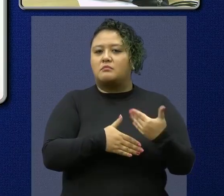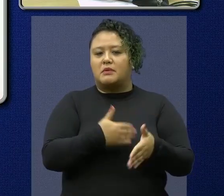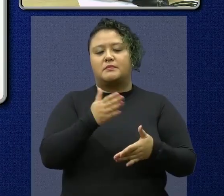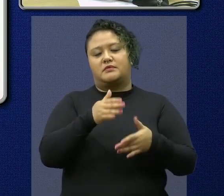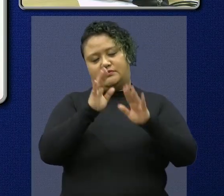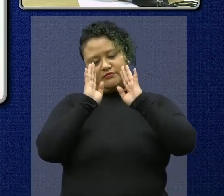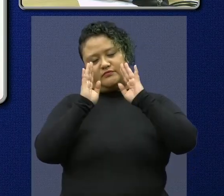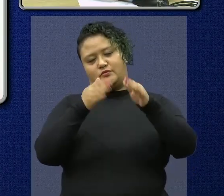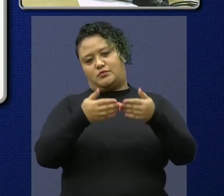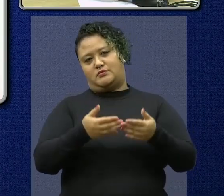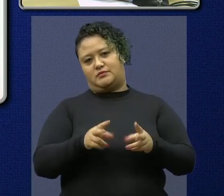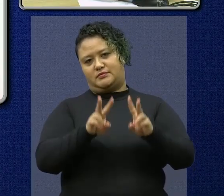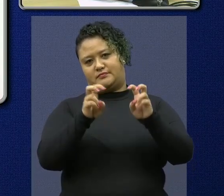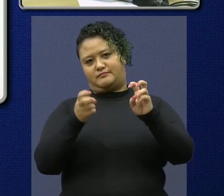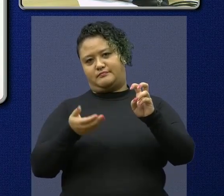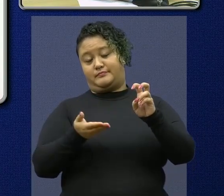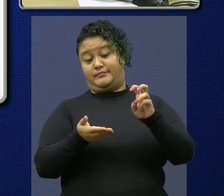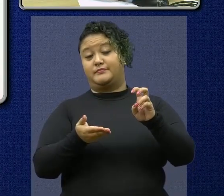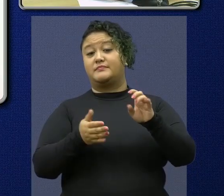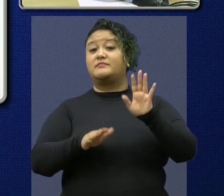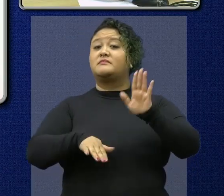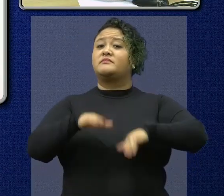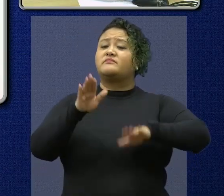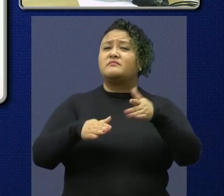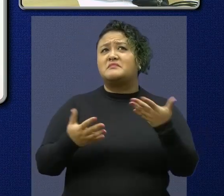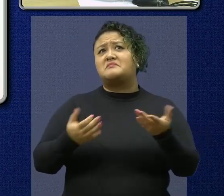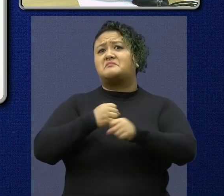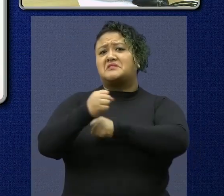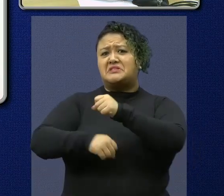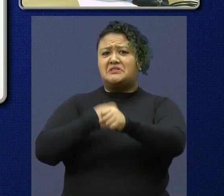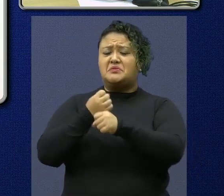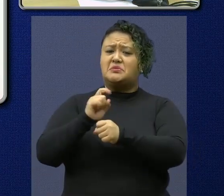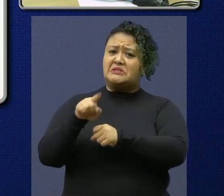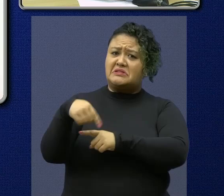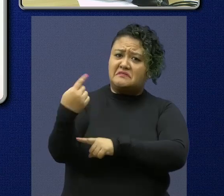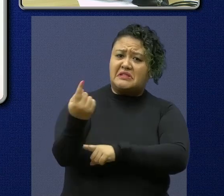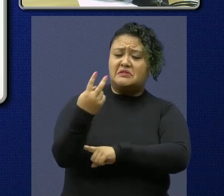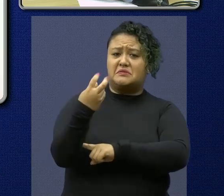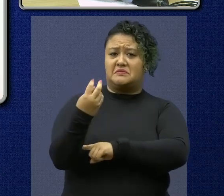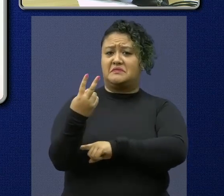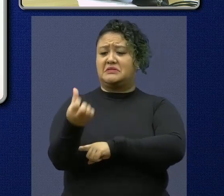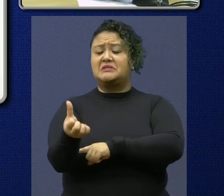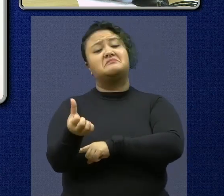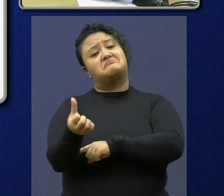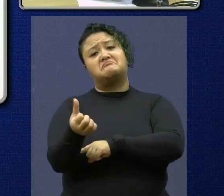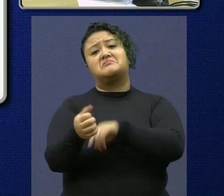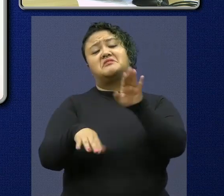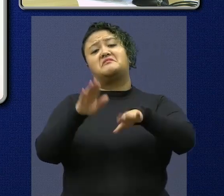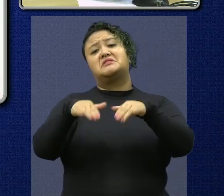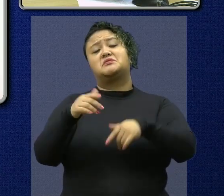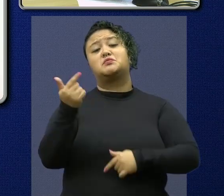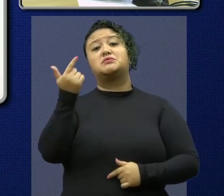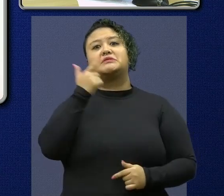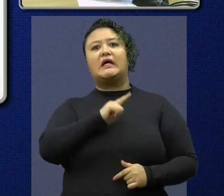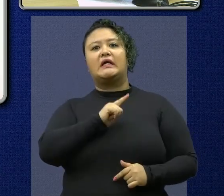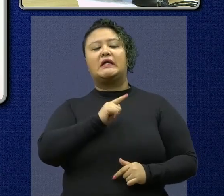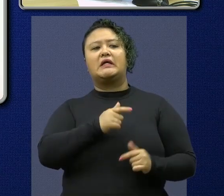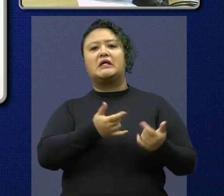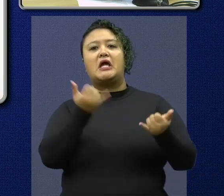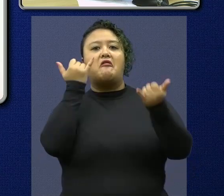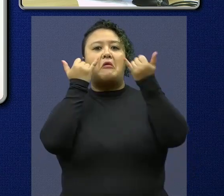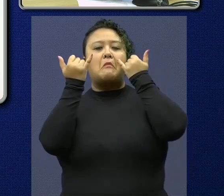sentido aí, né? E talvez mais para o ano que vem, etc., a gente tenha dados um pouco mais consistentes para